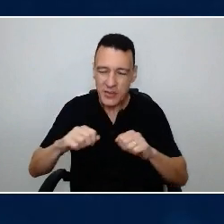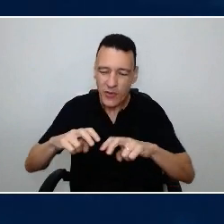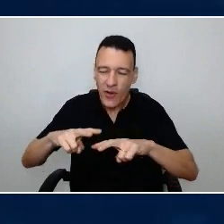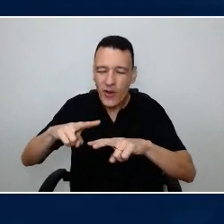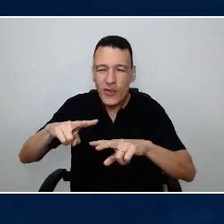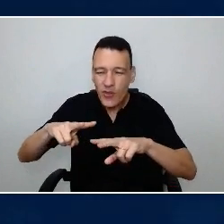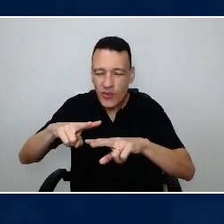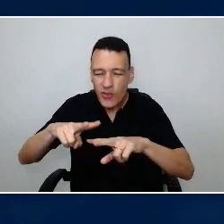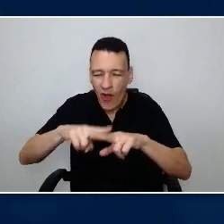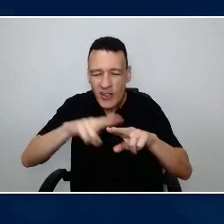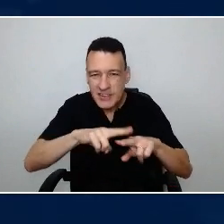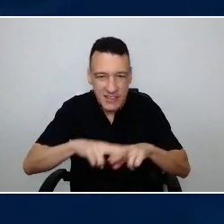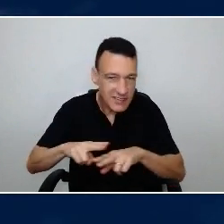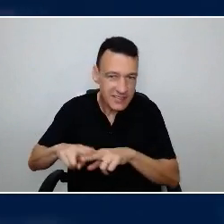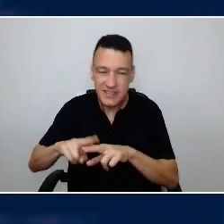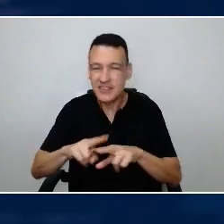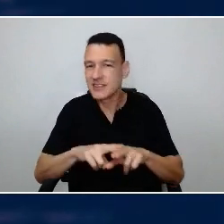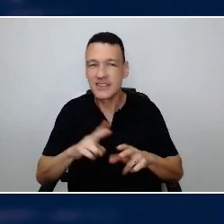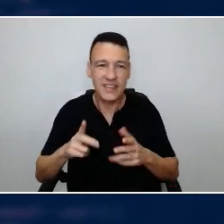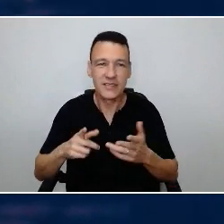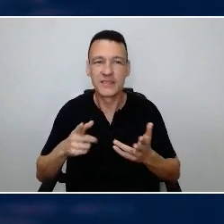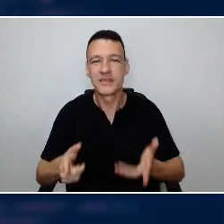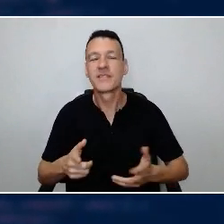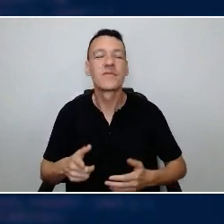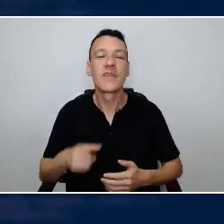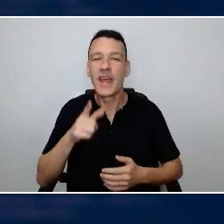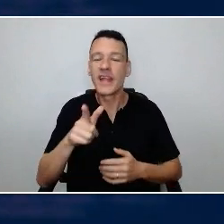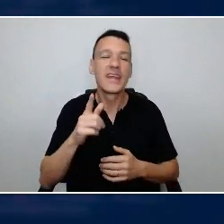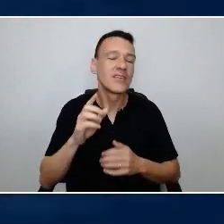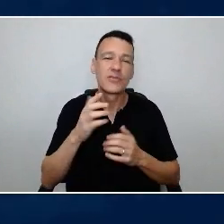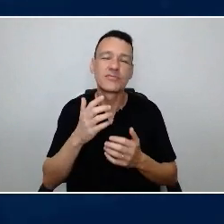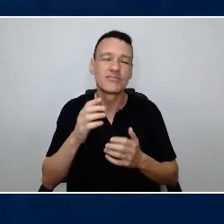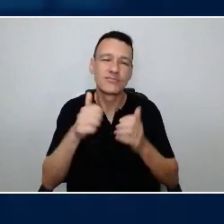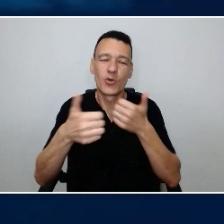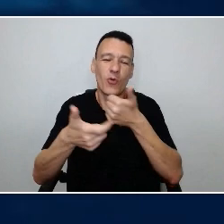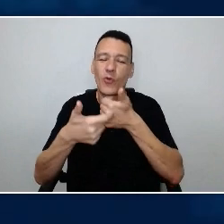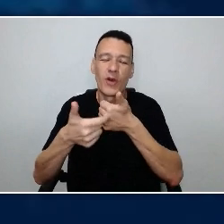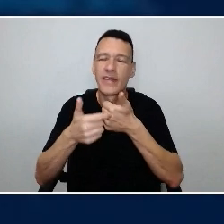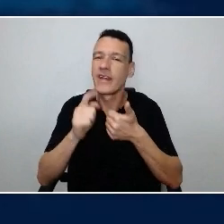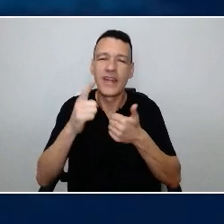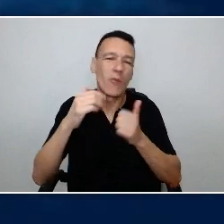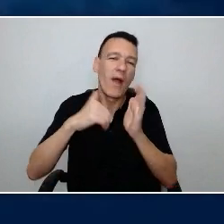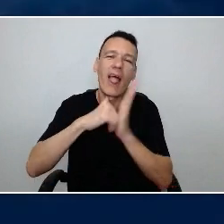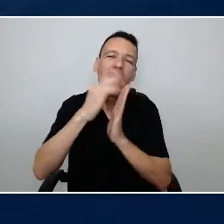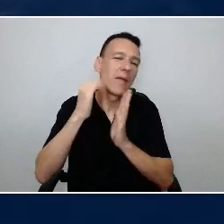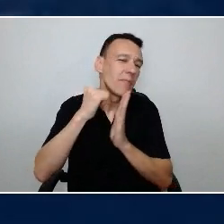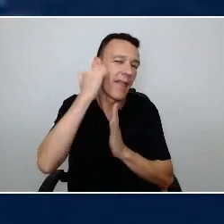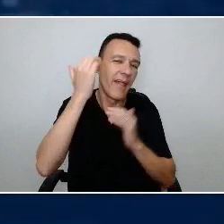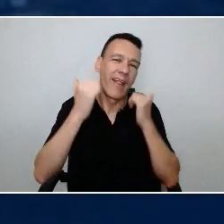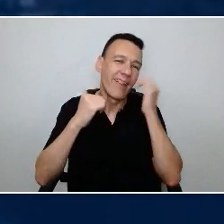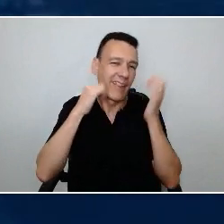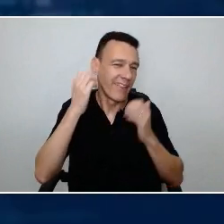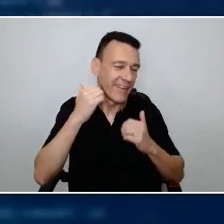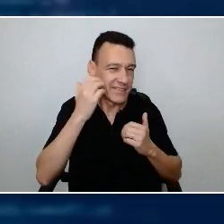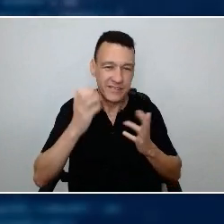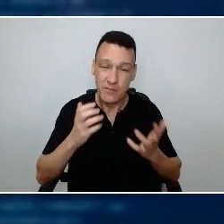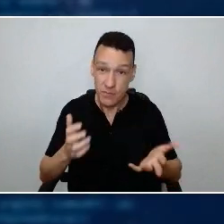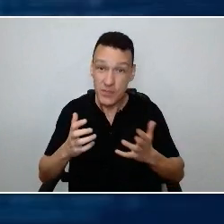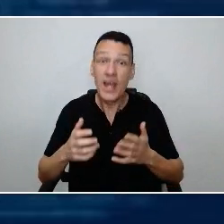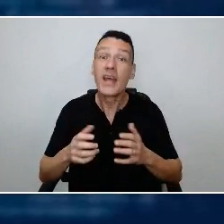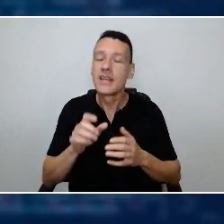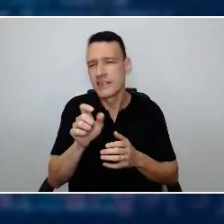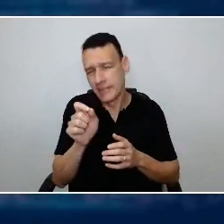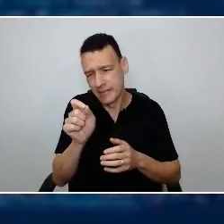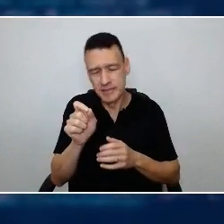eles lambem porque é assim que eles demonstram amor E por incrível que pareça não são os pets que fazem as postagens são os donos